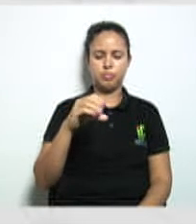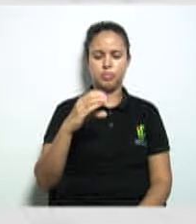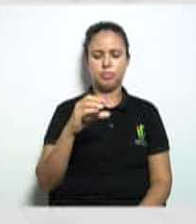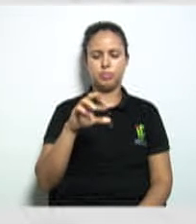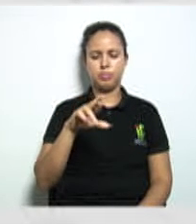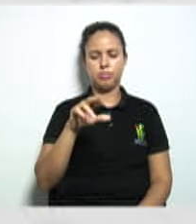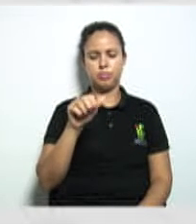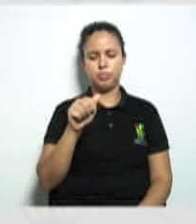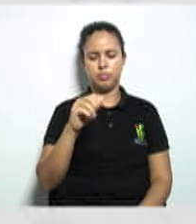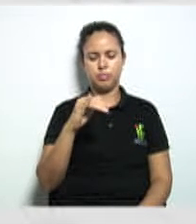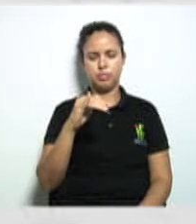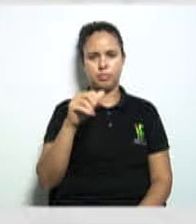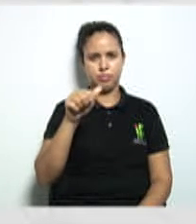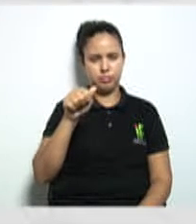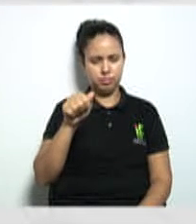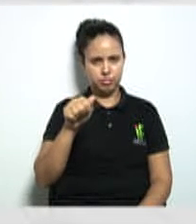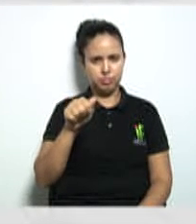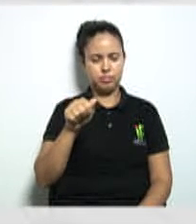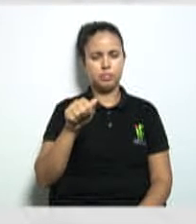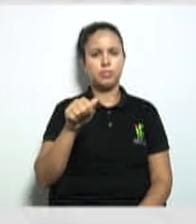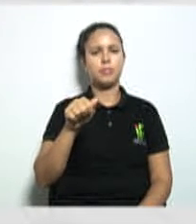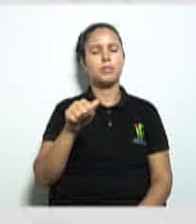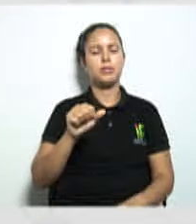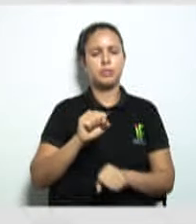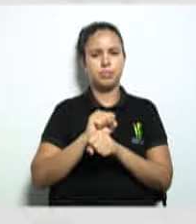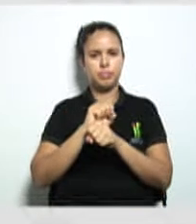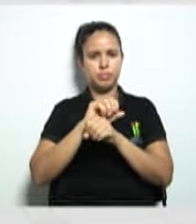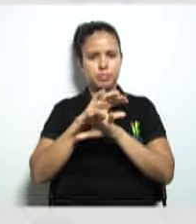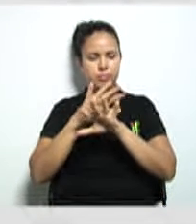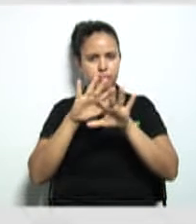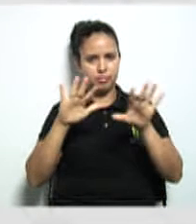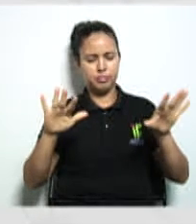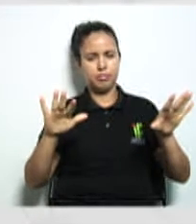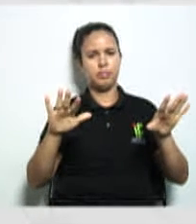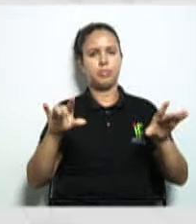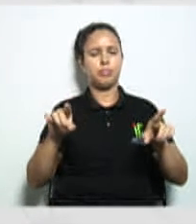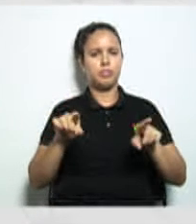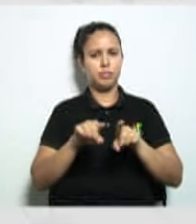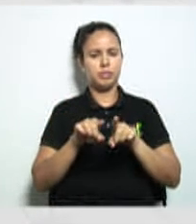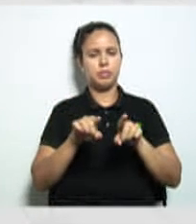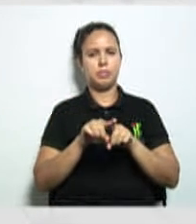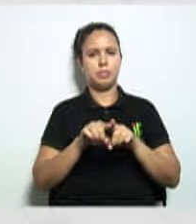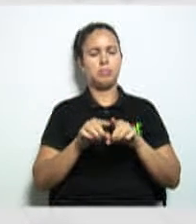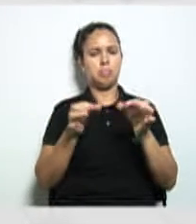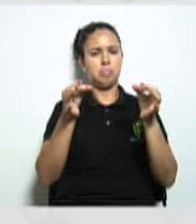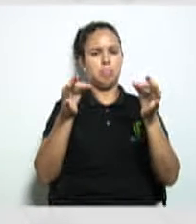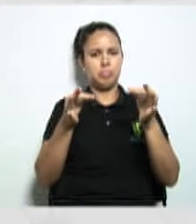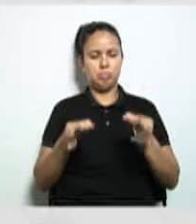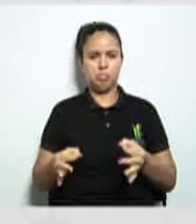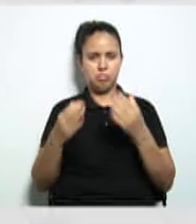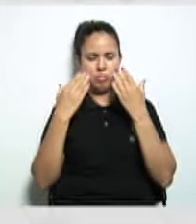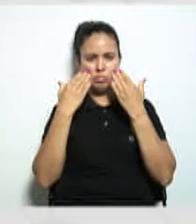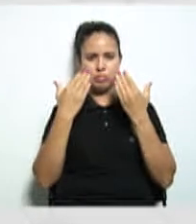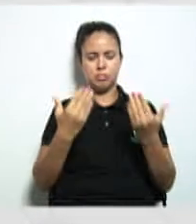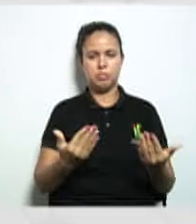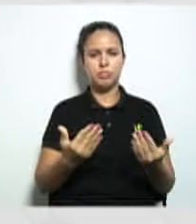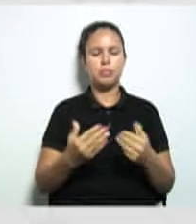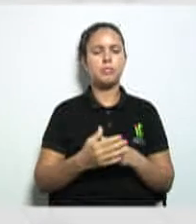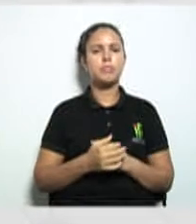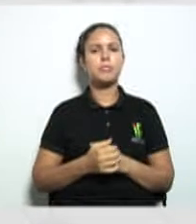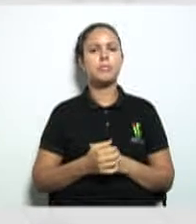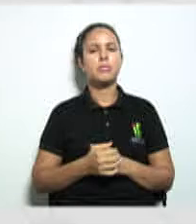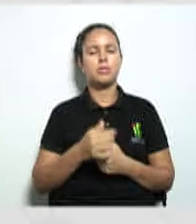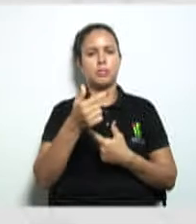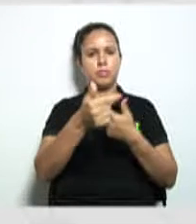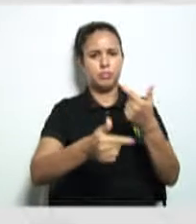transparência e honestidade. Lembrando que as atividades da